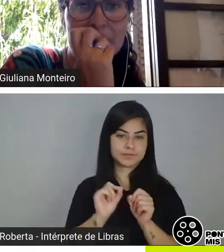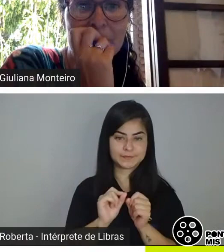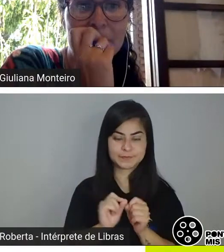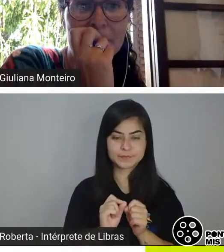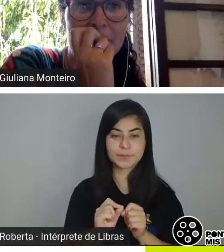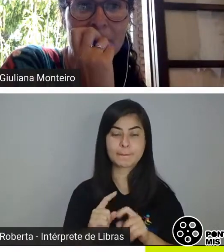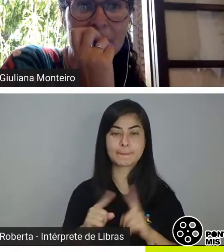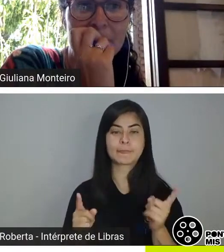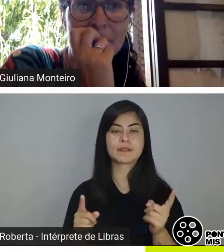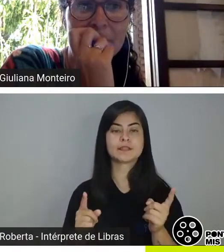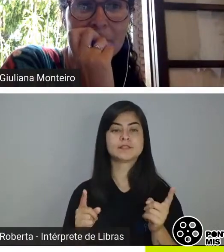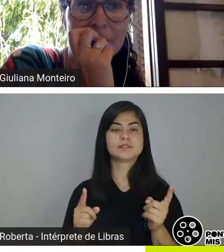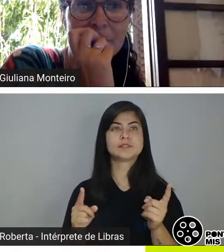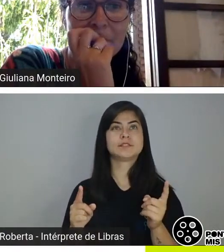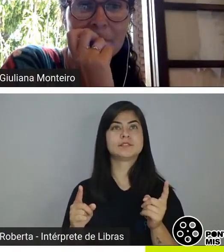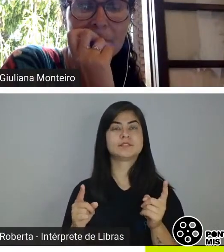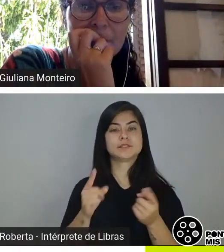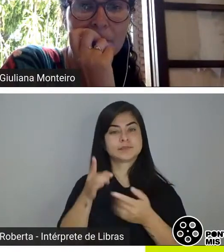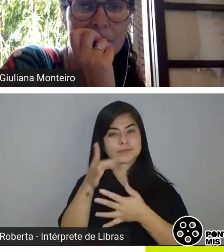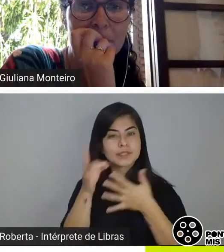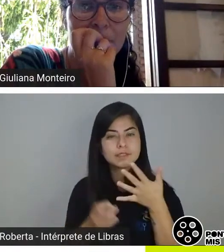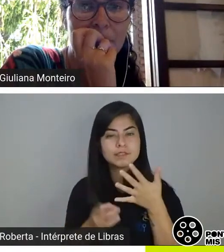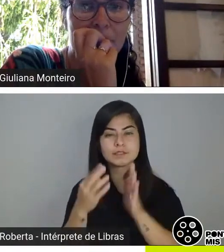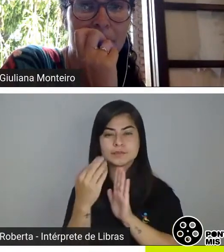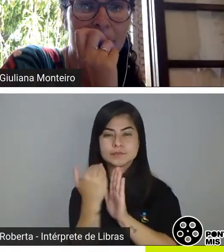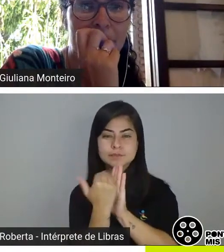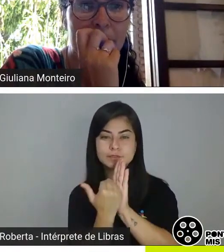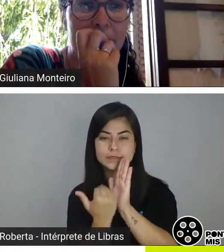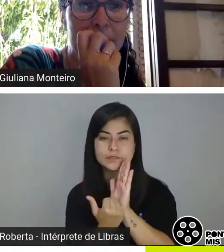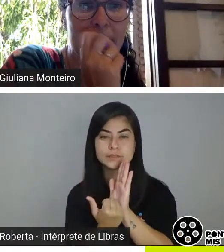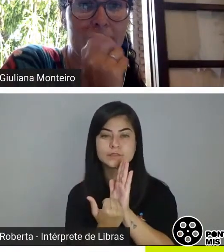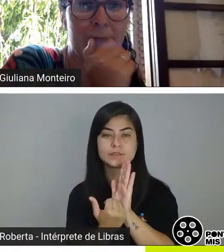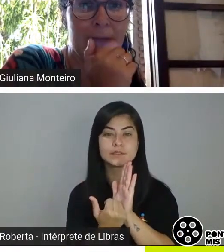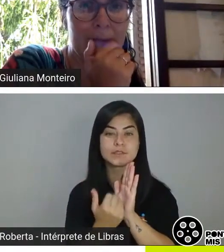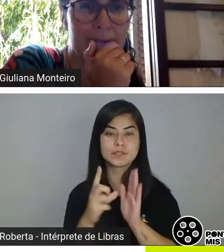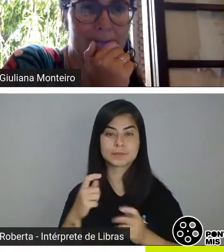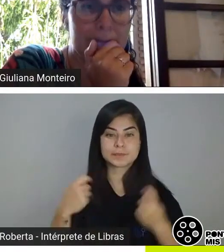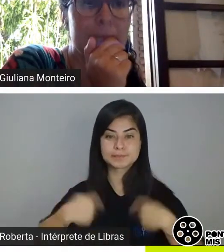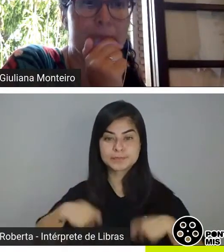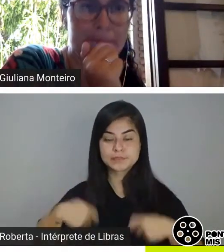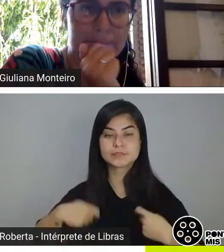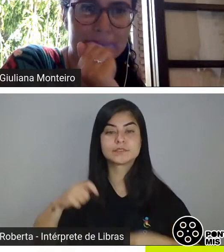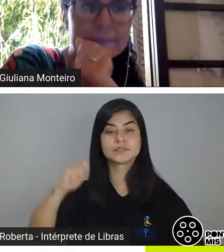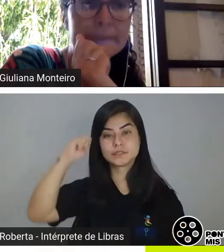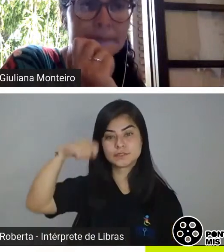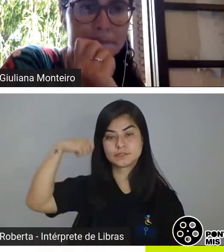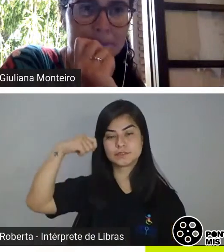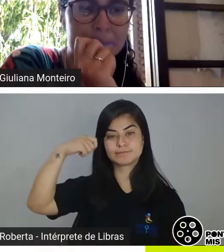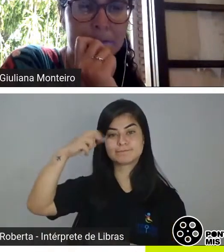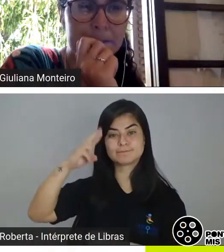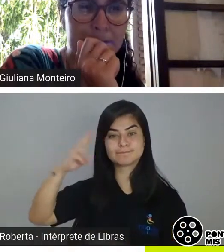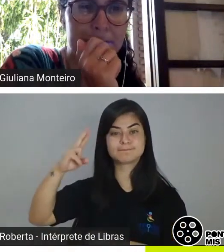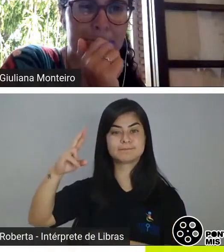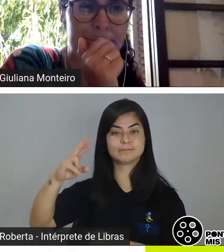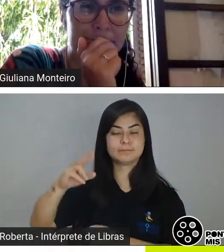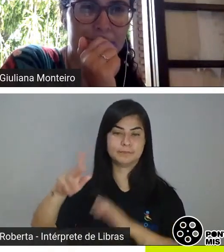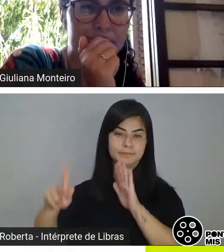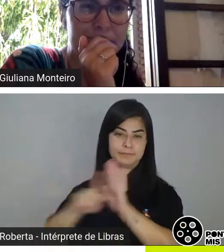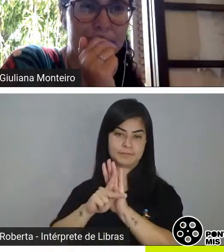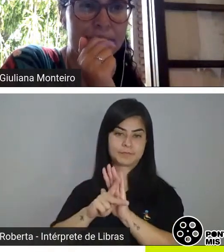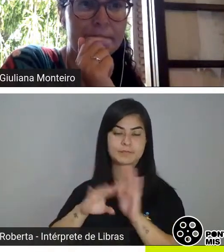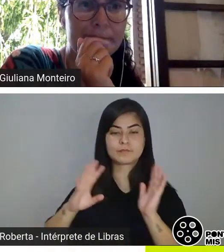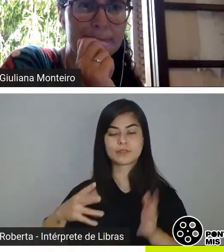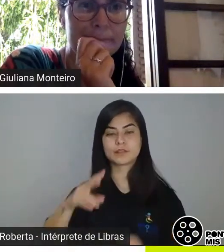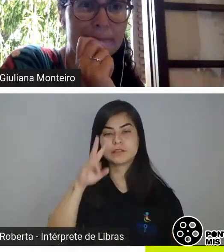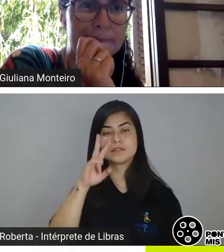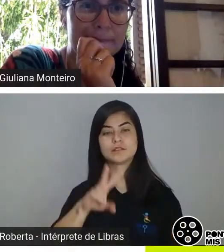Então, cada roteiro, eu acho que tem que ter uma direção própria, assim, né? E já me vi muitas